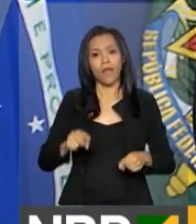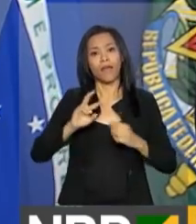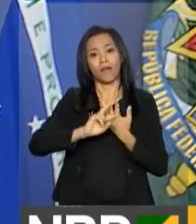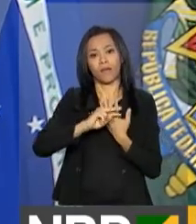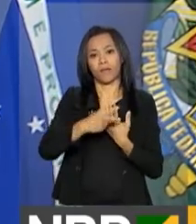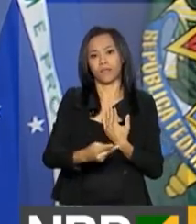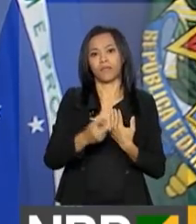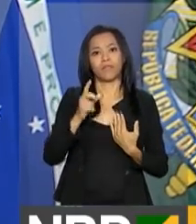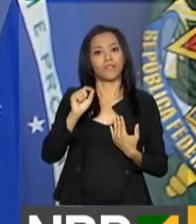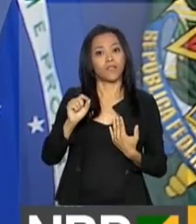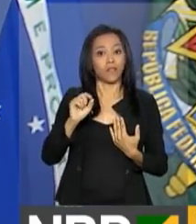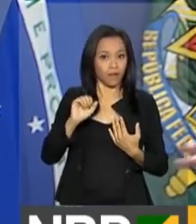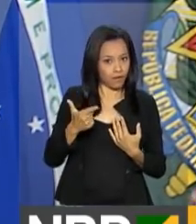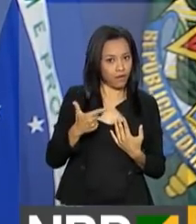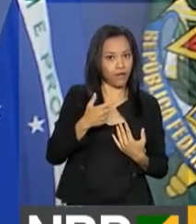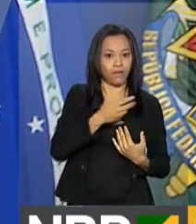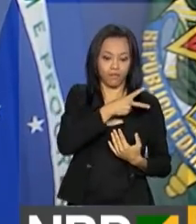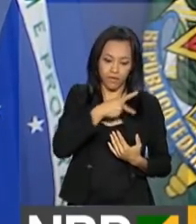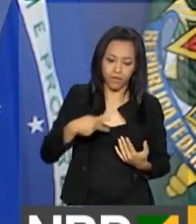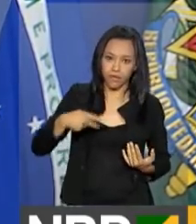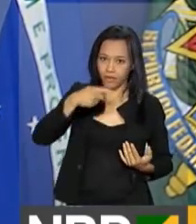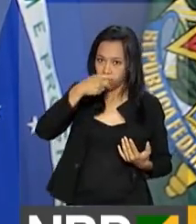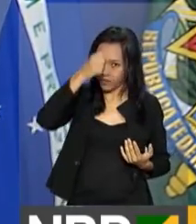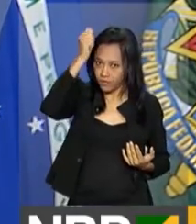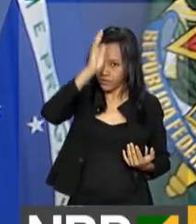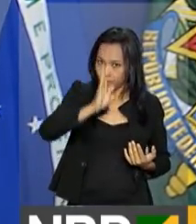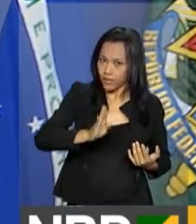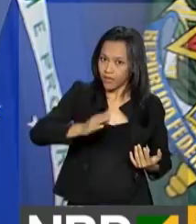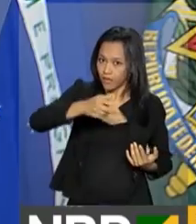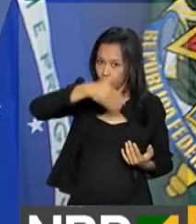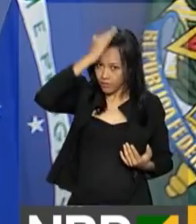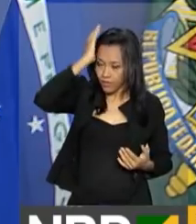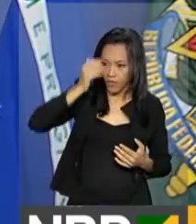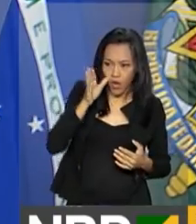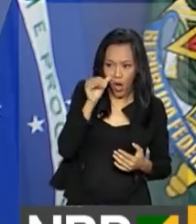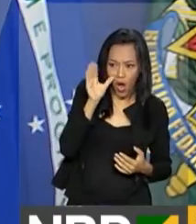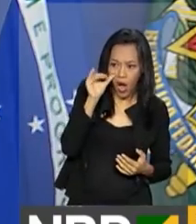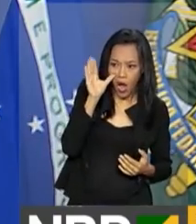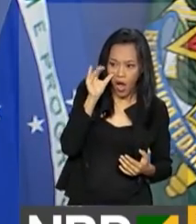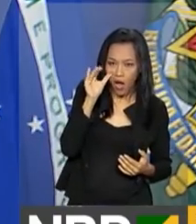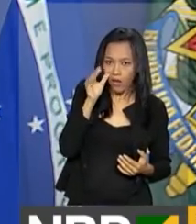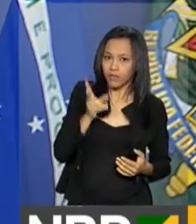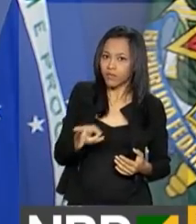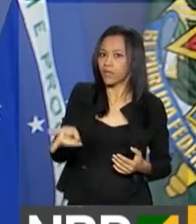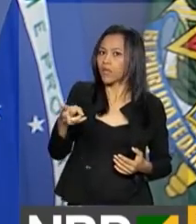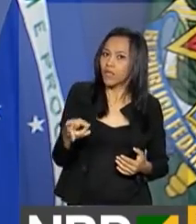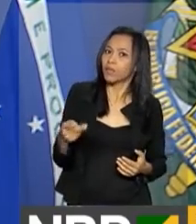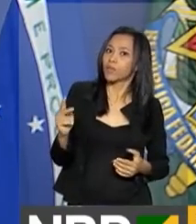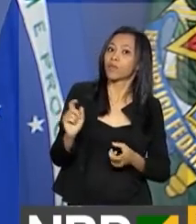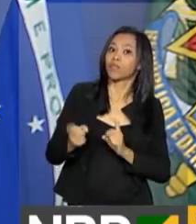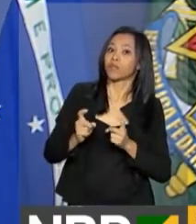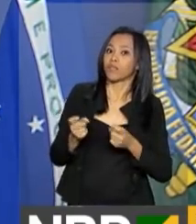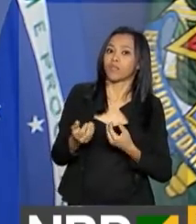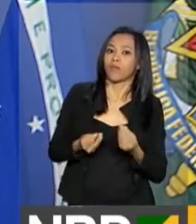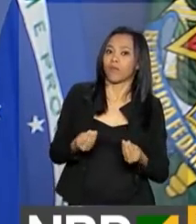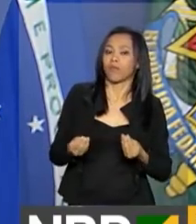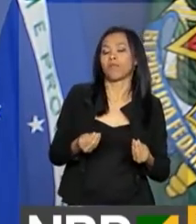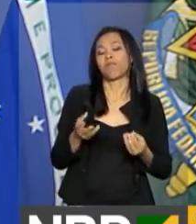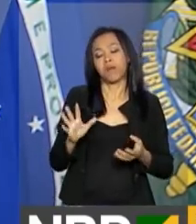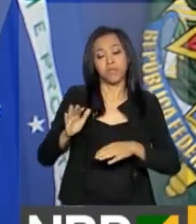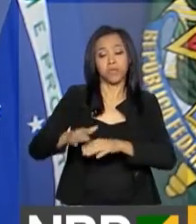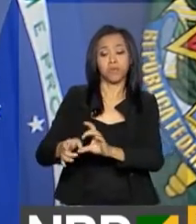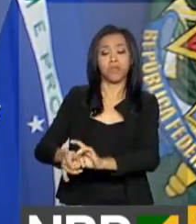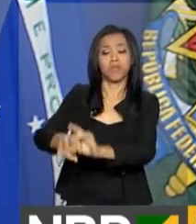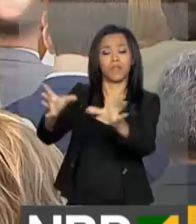claro que o presidente acompanha todos os gestos e atos administrativos mas dá aos seus ministros como temos uma liberdade